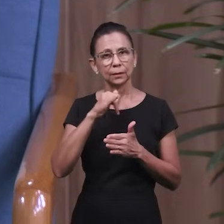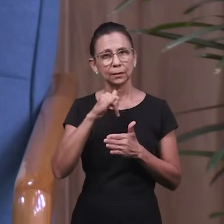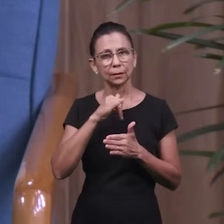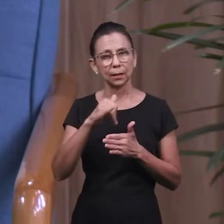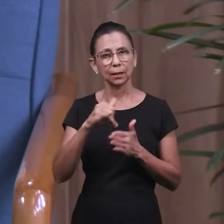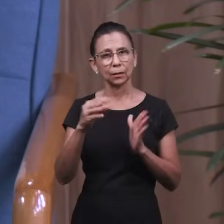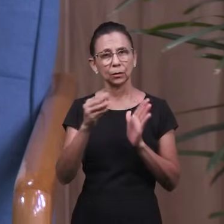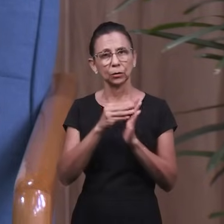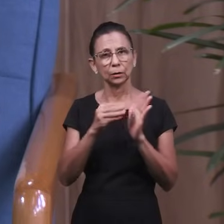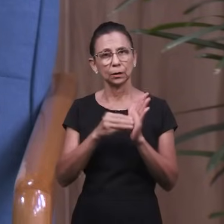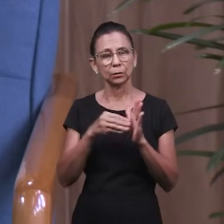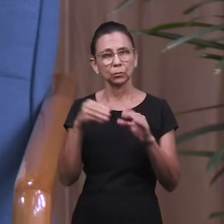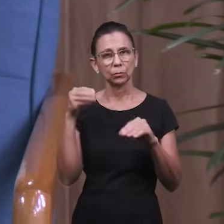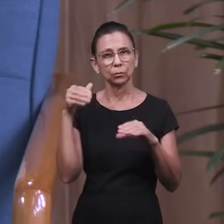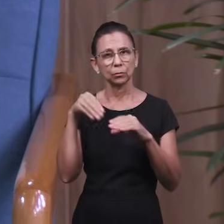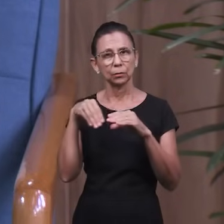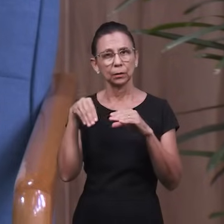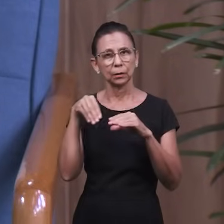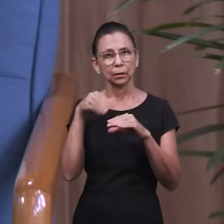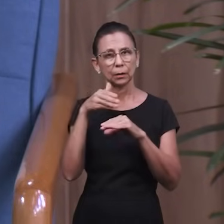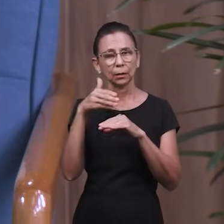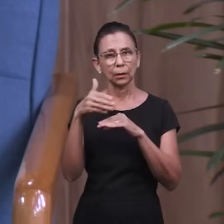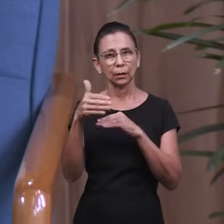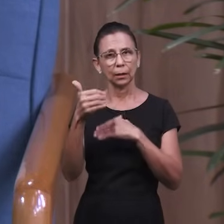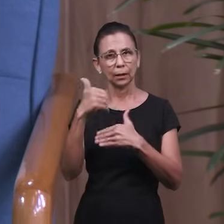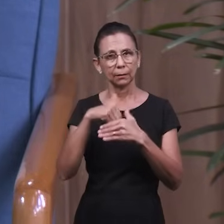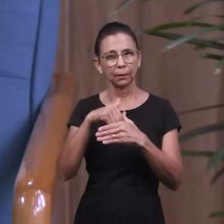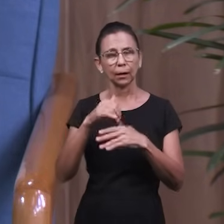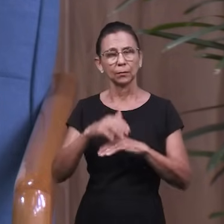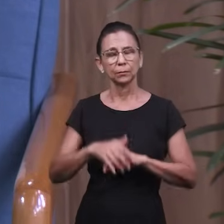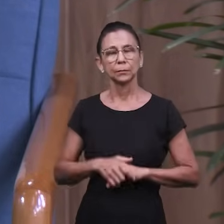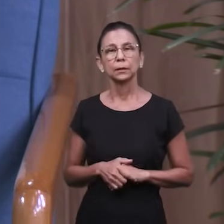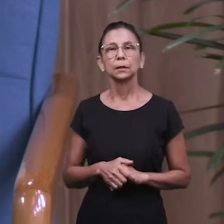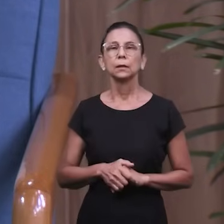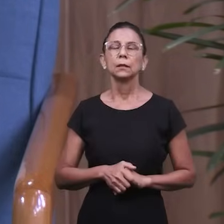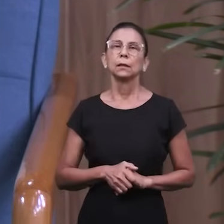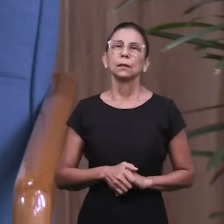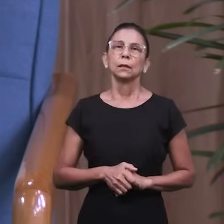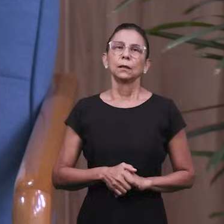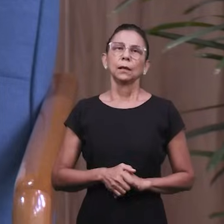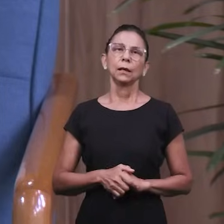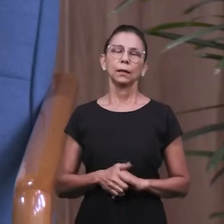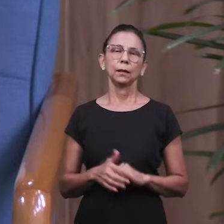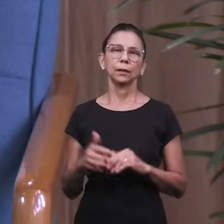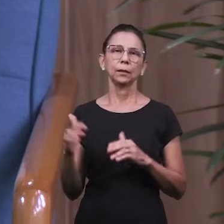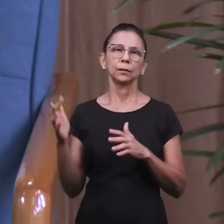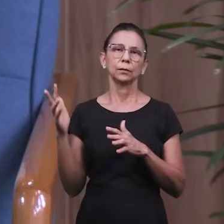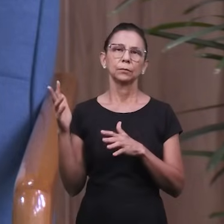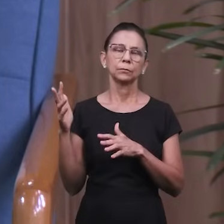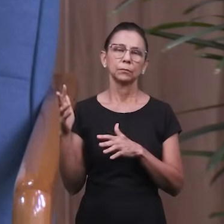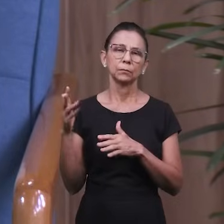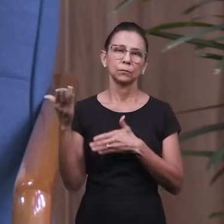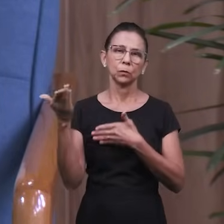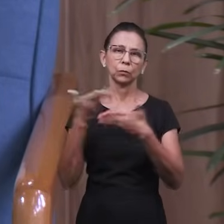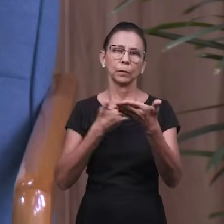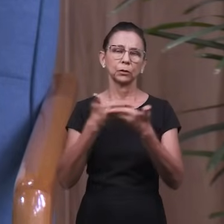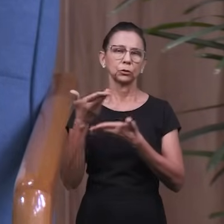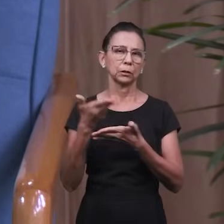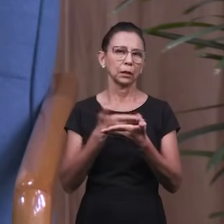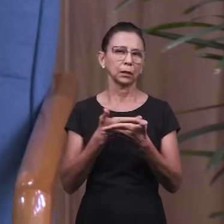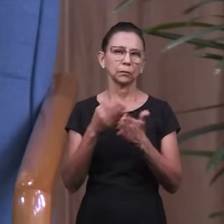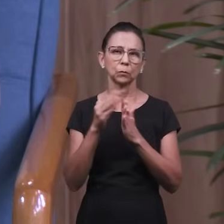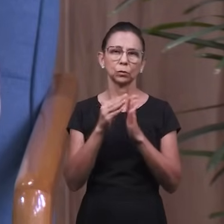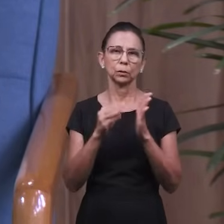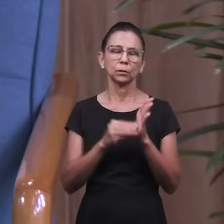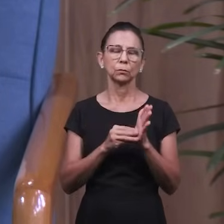um conteúdo novo for colocado aqui no canal. Você também pode compartilhar esse vídeo com seus conhecidos, seus amigos, familiares.